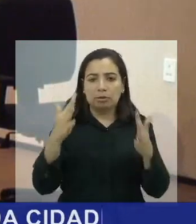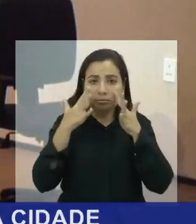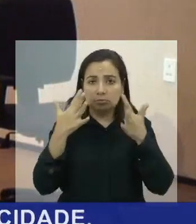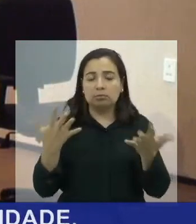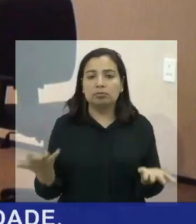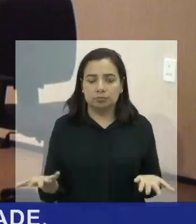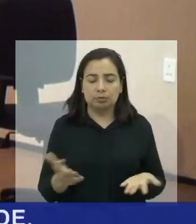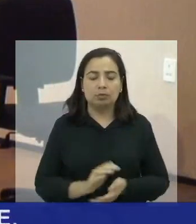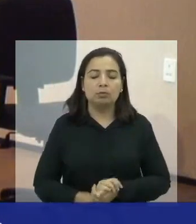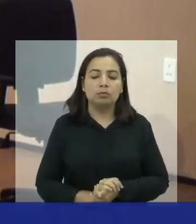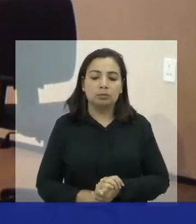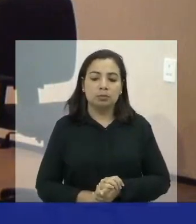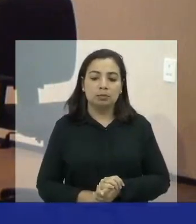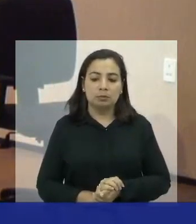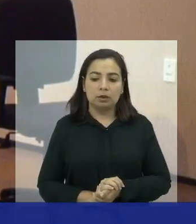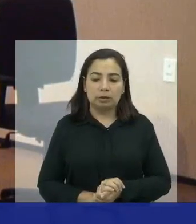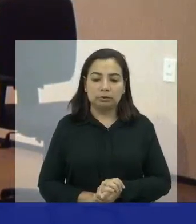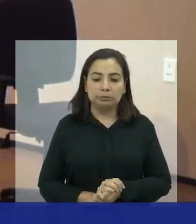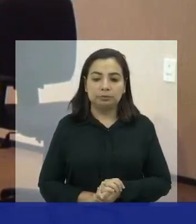Muito obrigado.